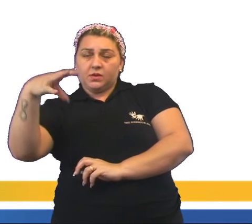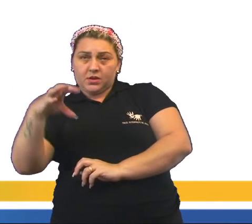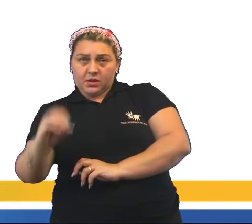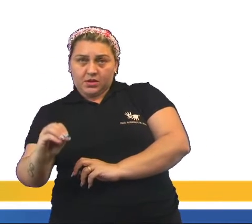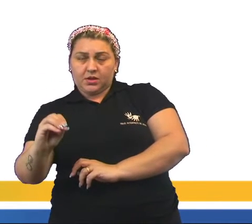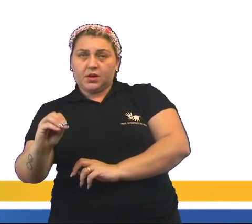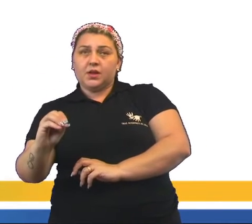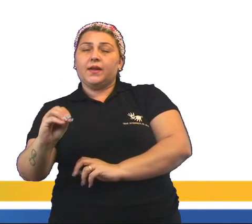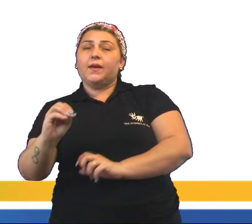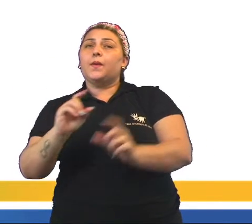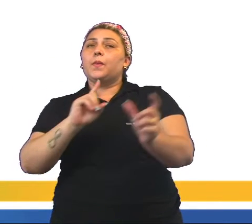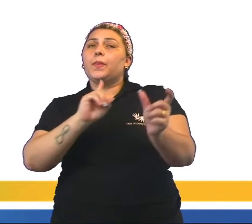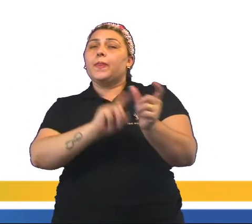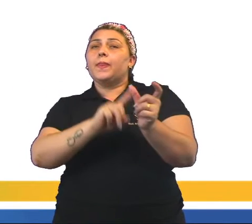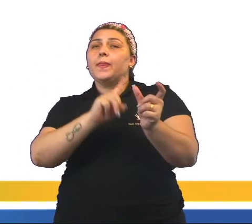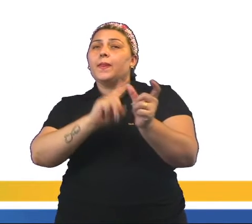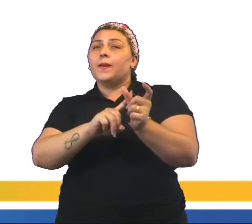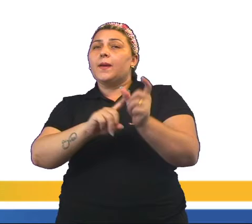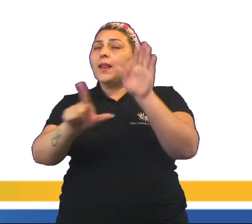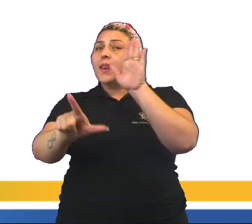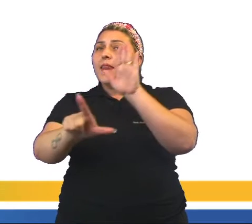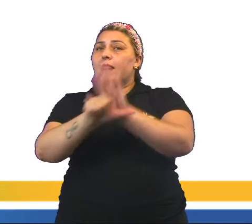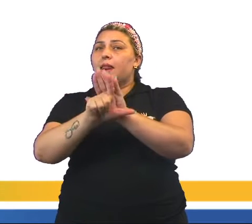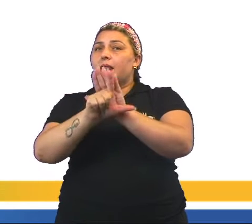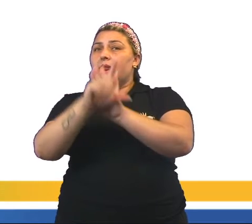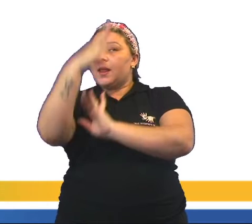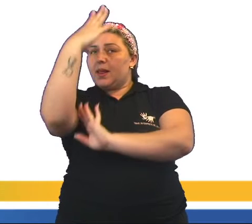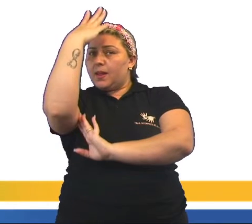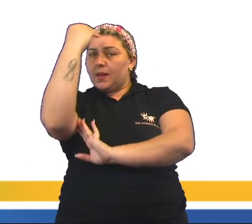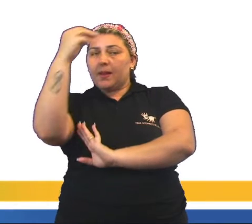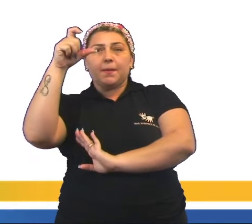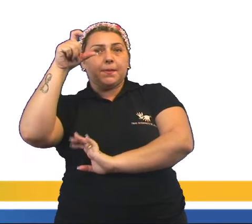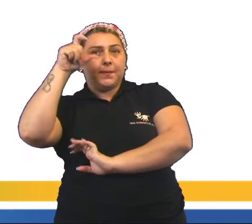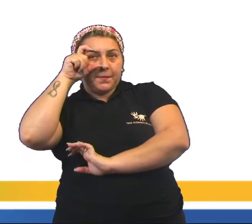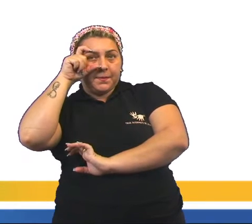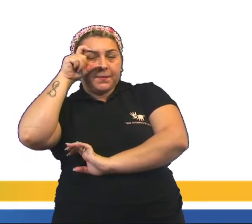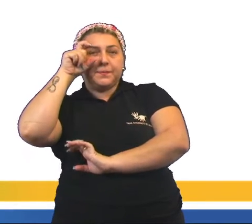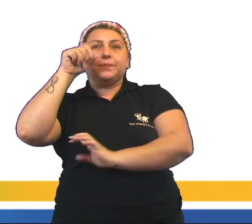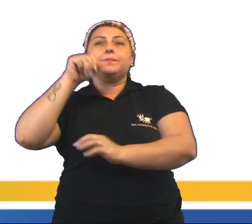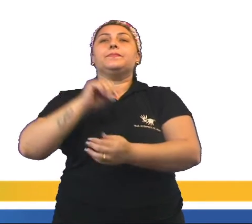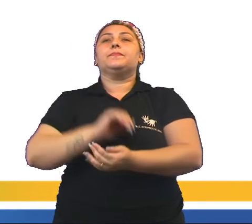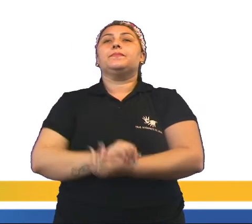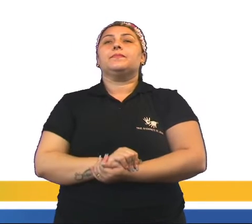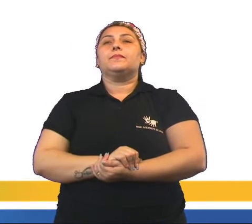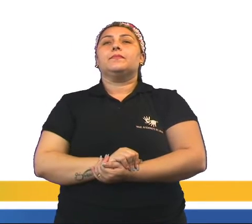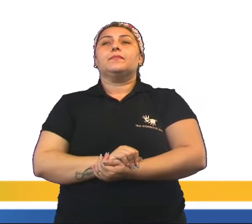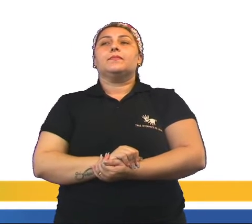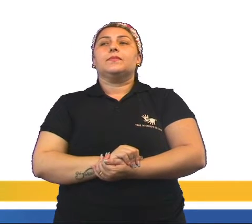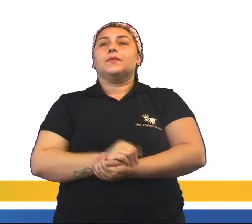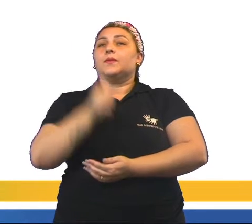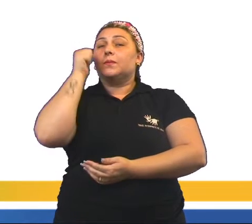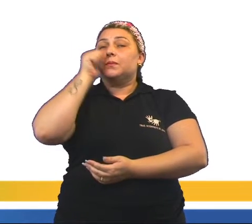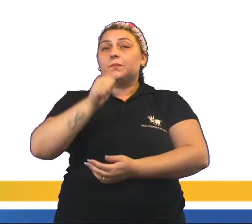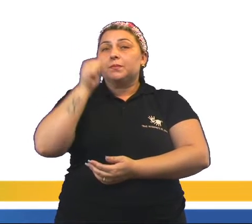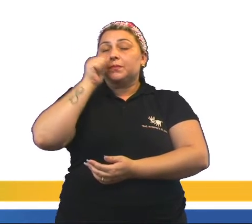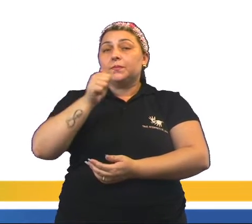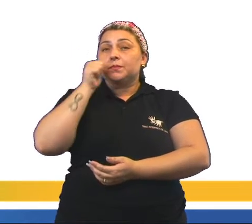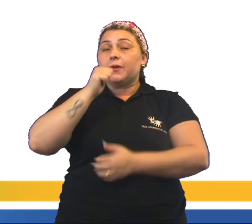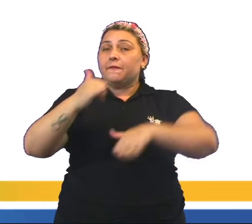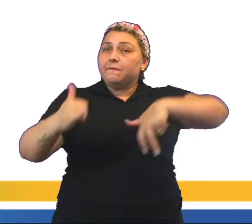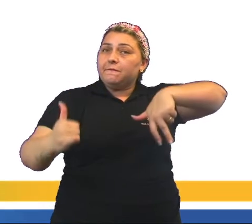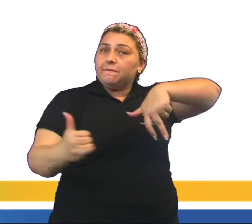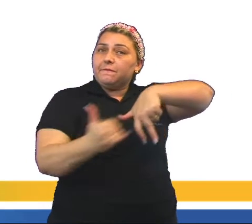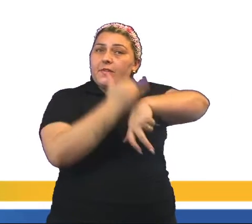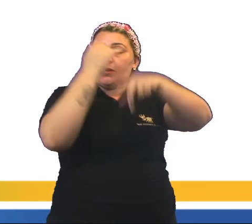11.340, que popularmente ficou conhecida como a Lei Maria da Penha. Maria da Penha, né, uma mulher vítima